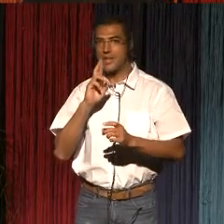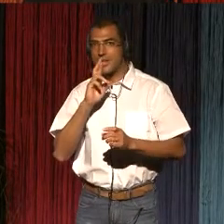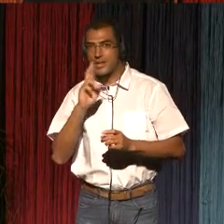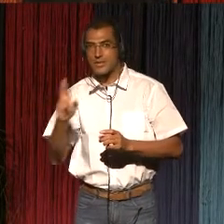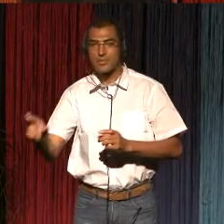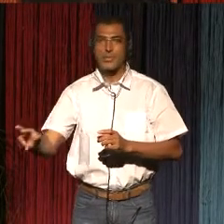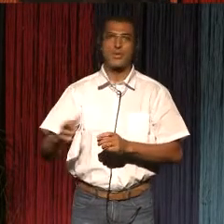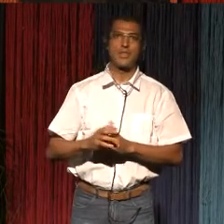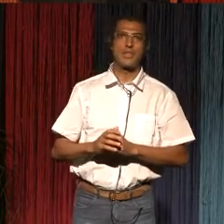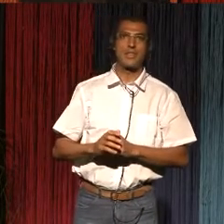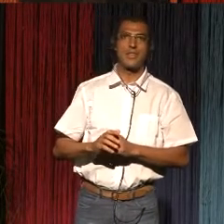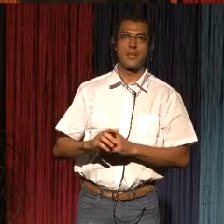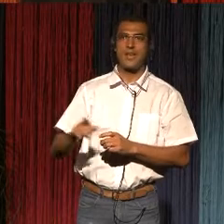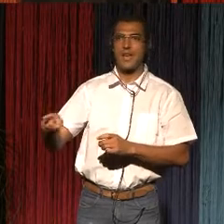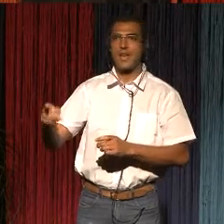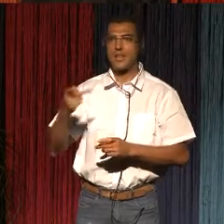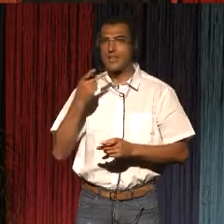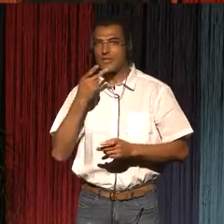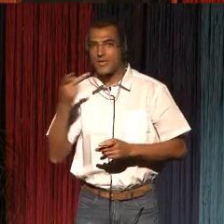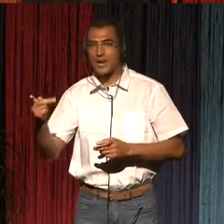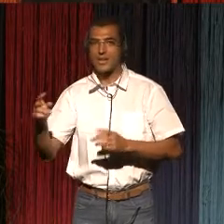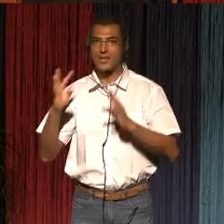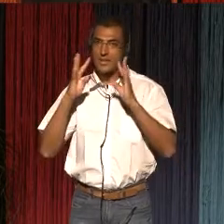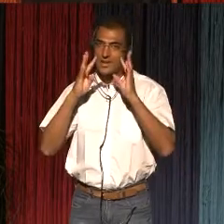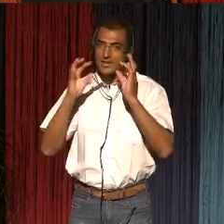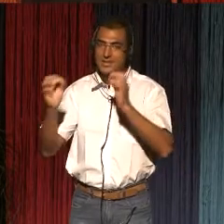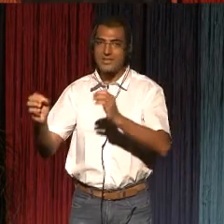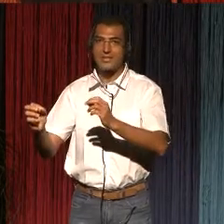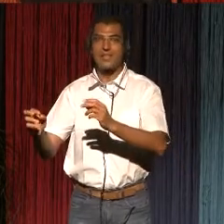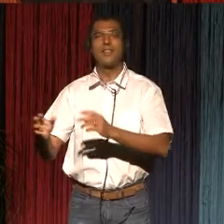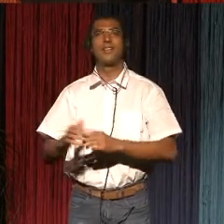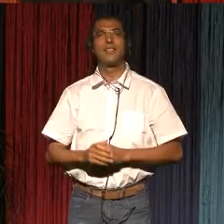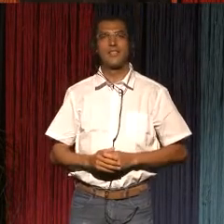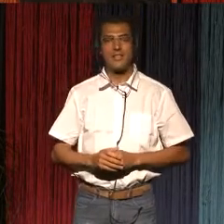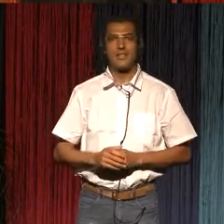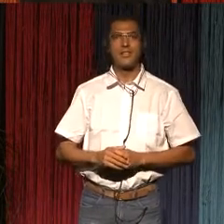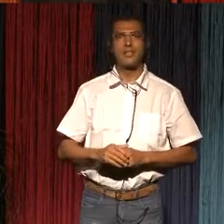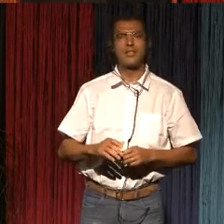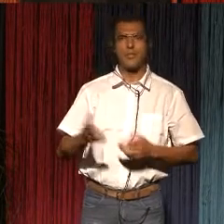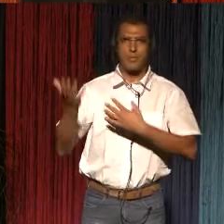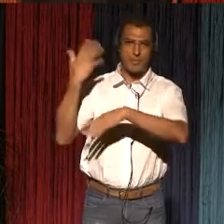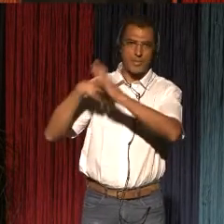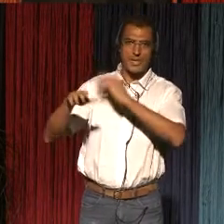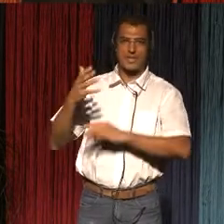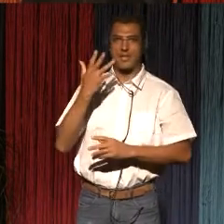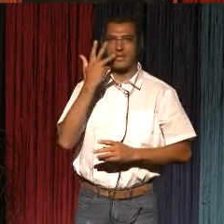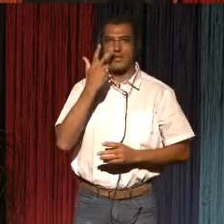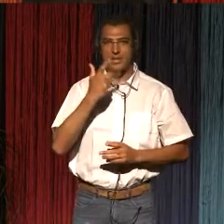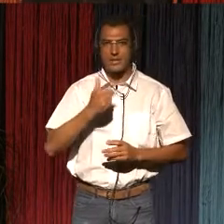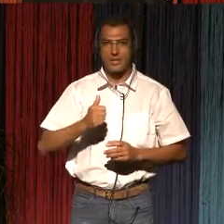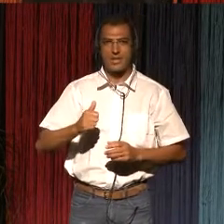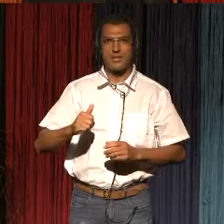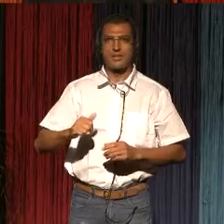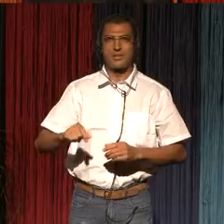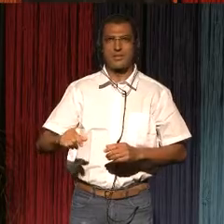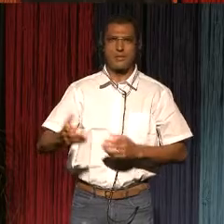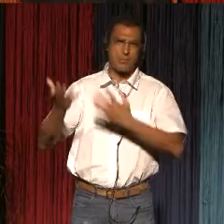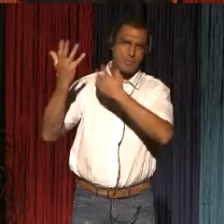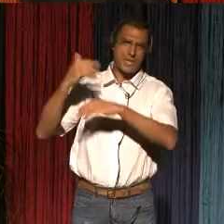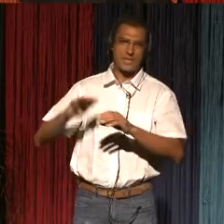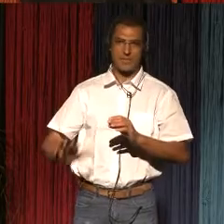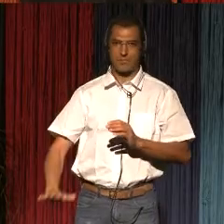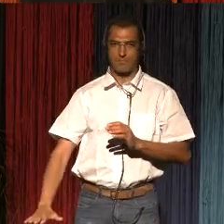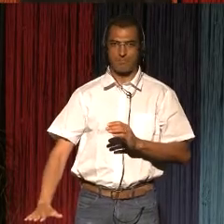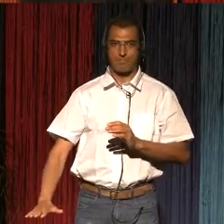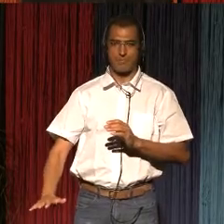a gente tenha o benefício. As crianças que tiveram uma mais oportunidade dessa troca de conversa mostraram